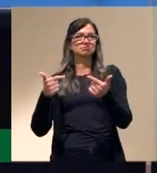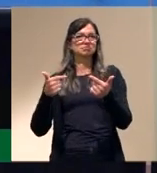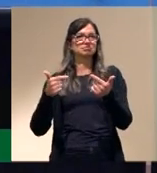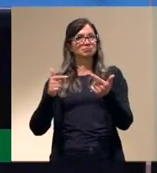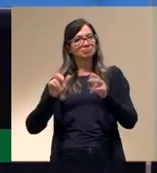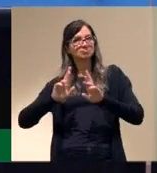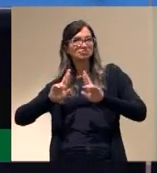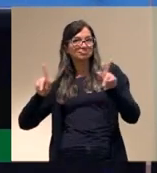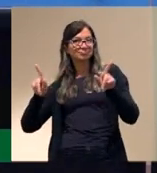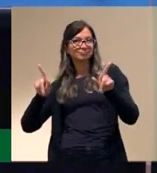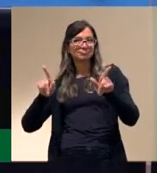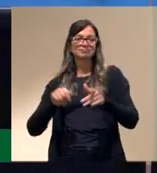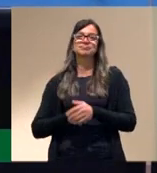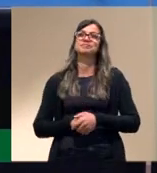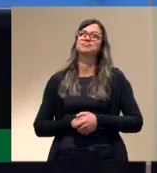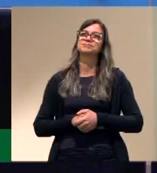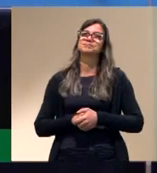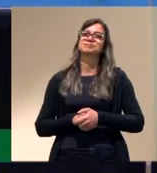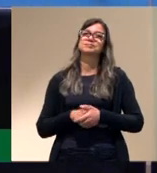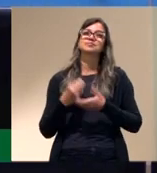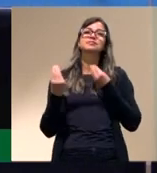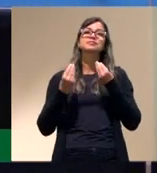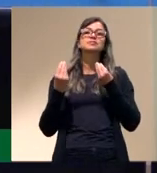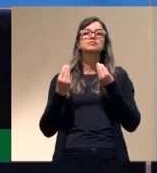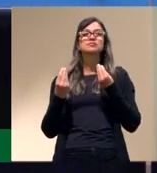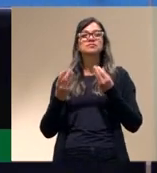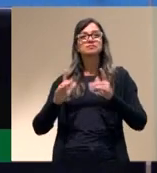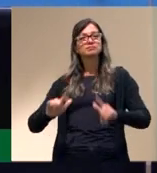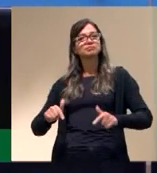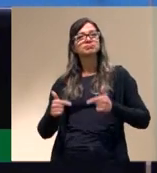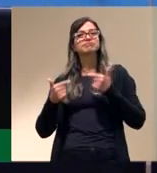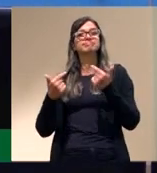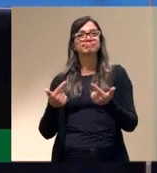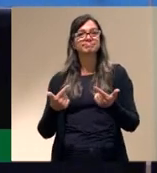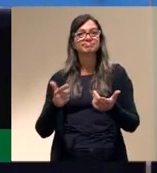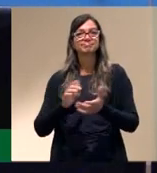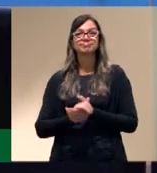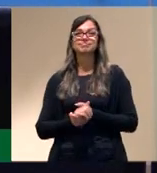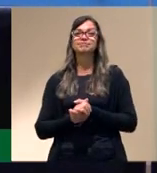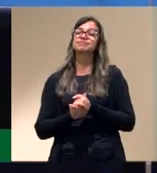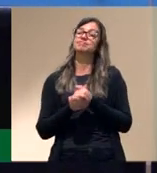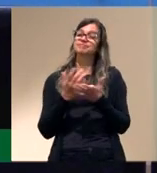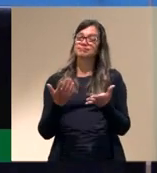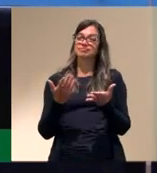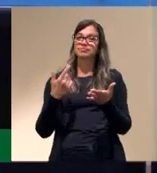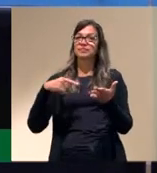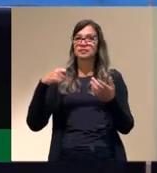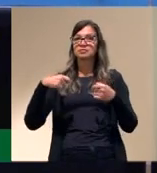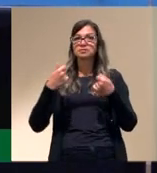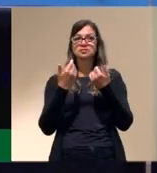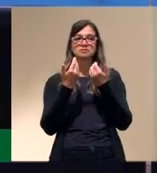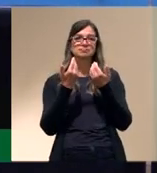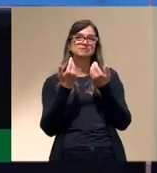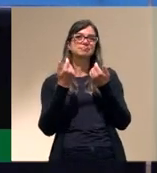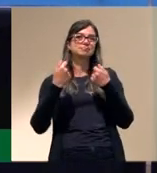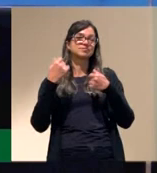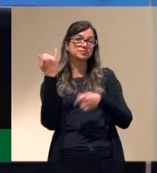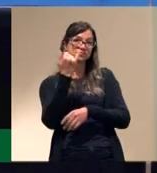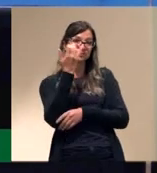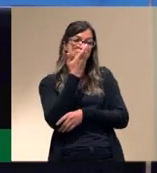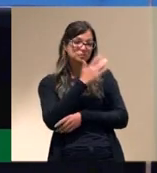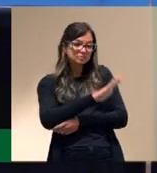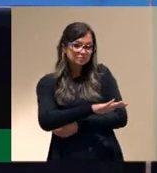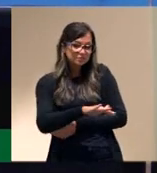efetiva. Como que eu efetivo isso? Abrindo espaço para que as crianças,